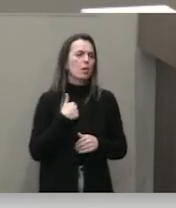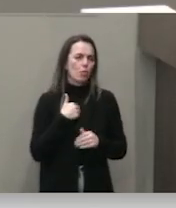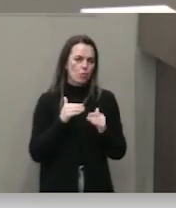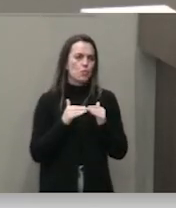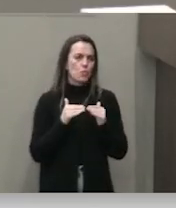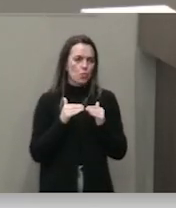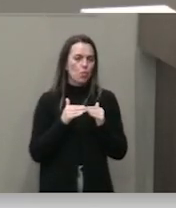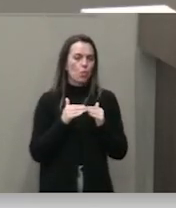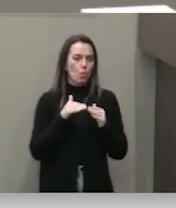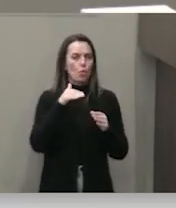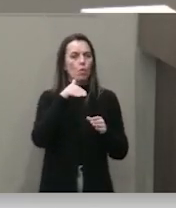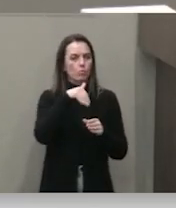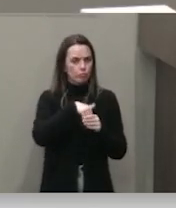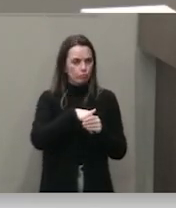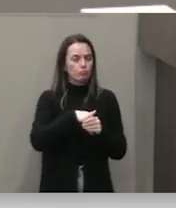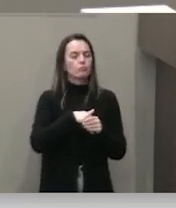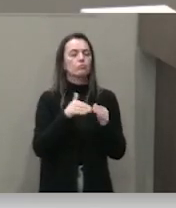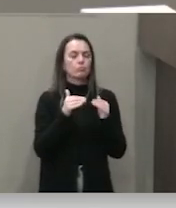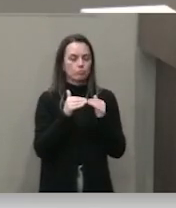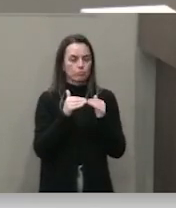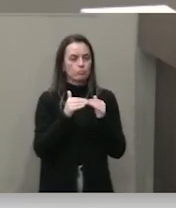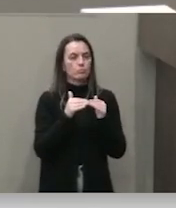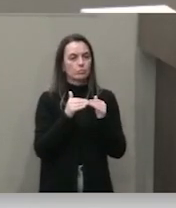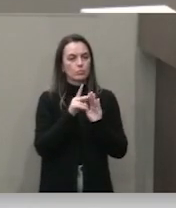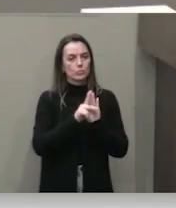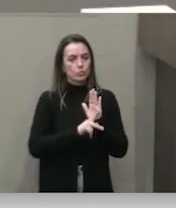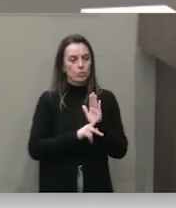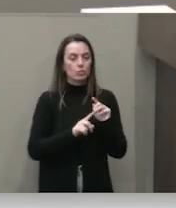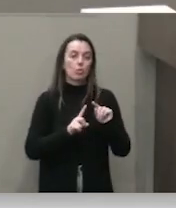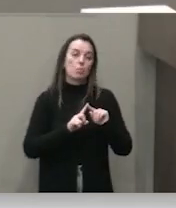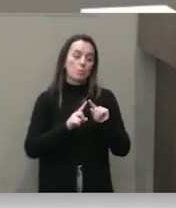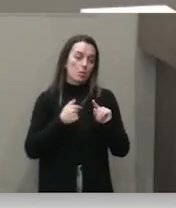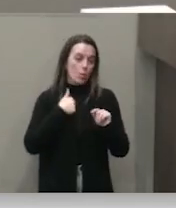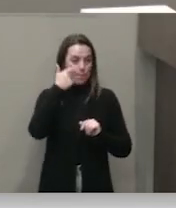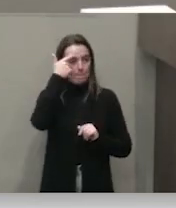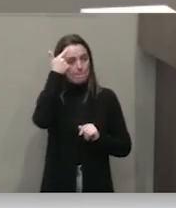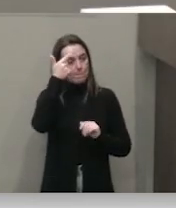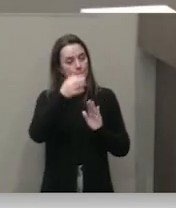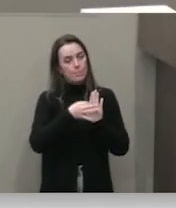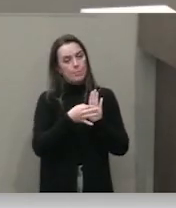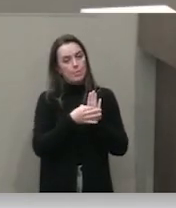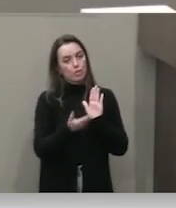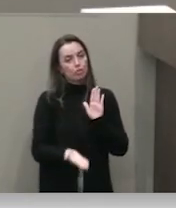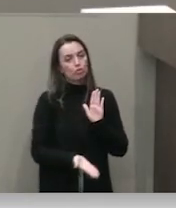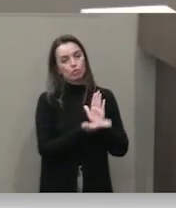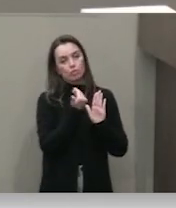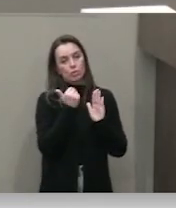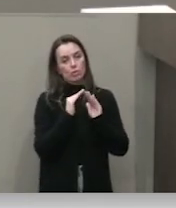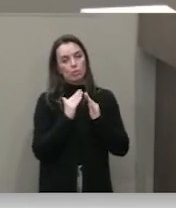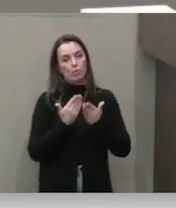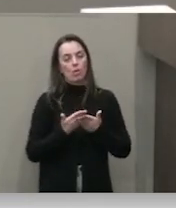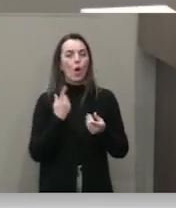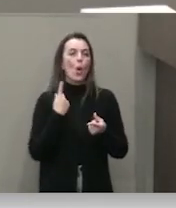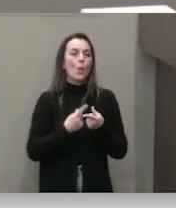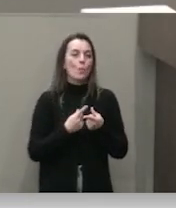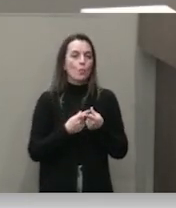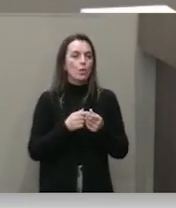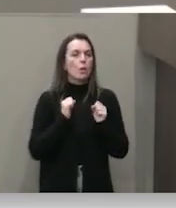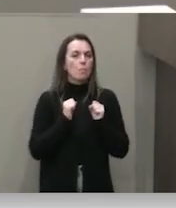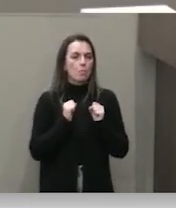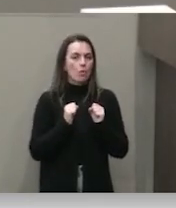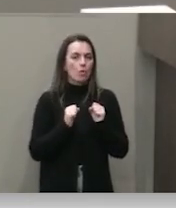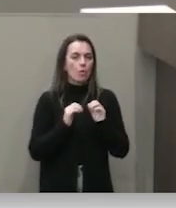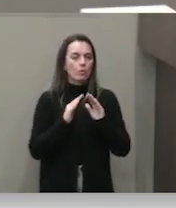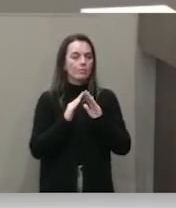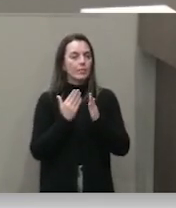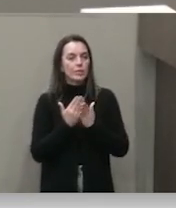ter certeza disso. Né? Como eu disse, poderia ser tirado essa da questão da escola, porque a escola pode ser flexível em